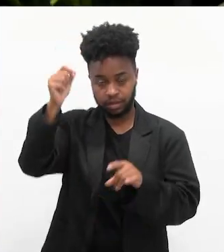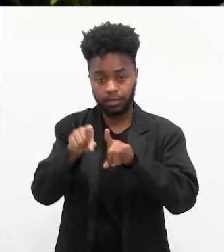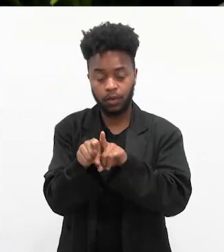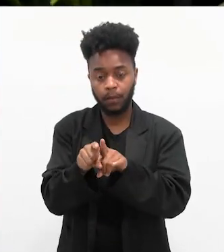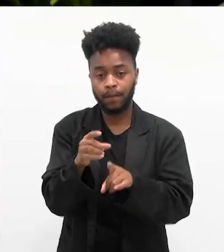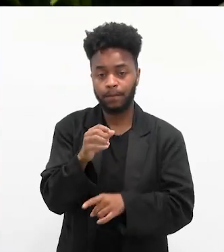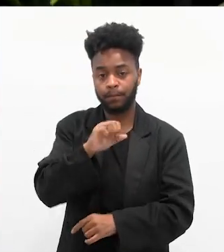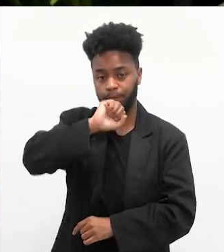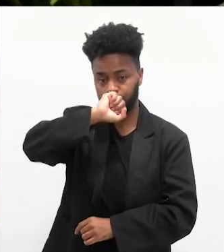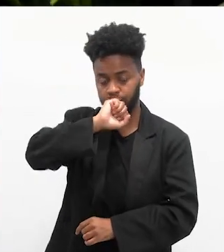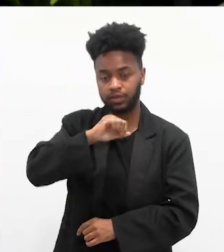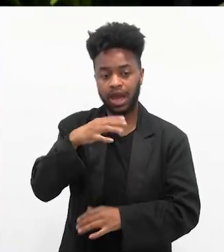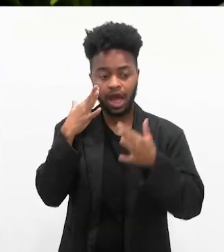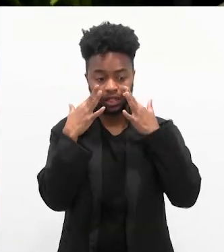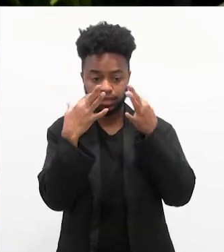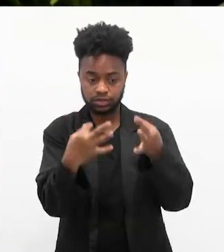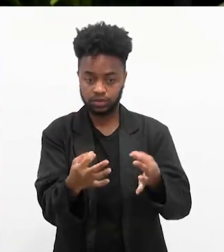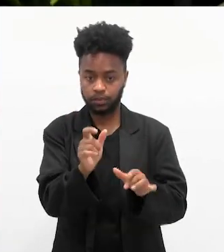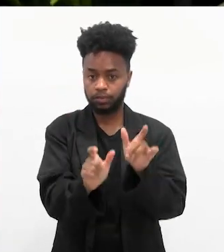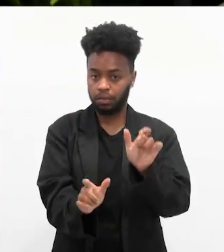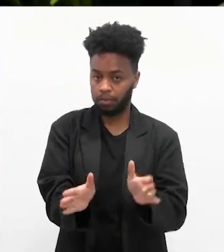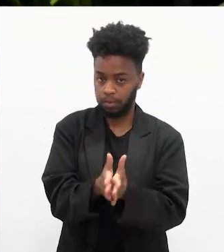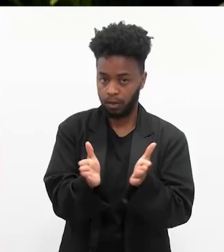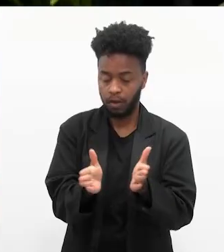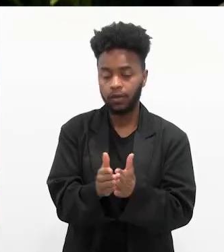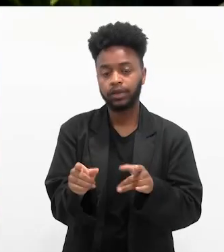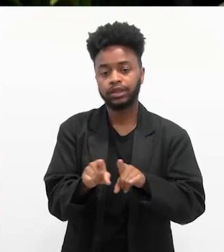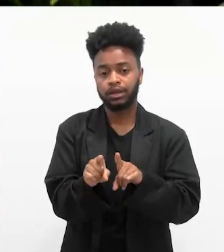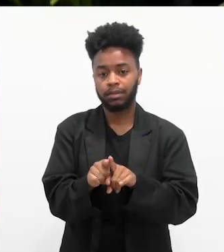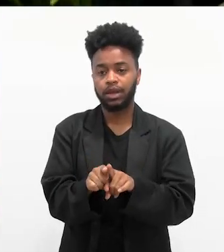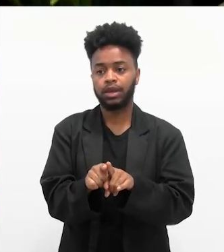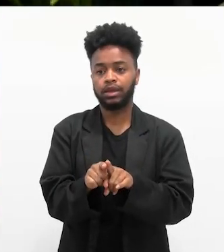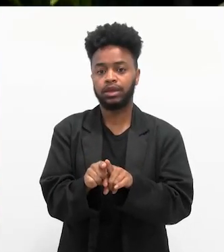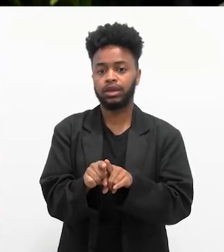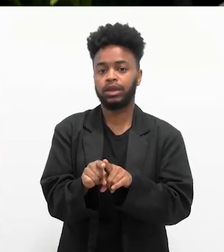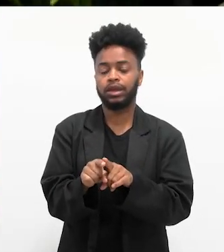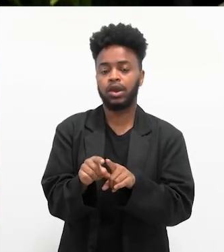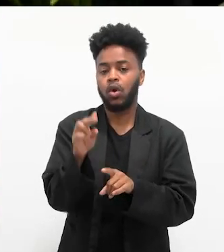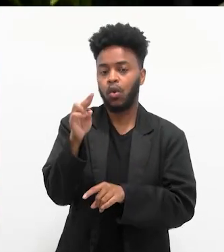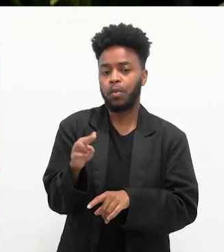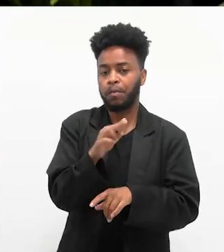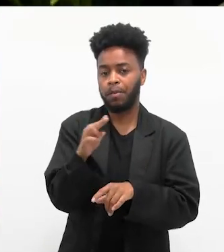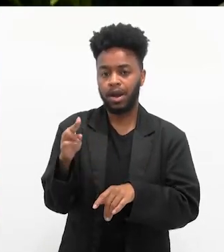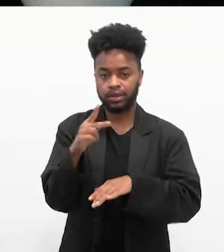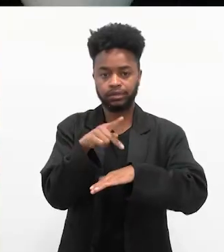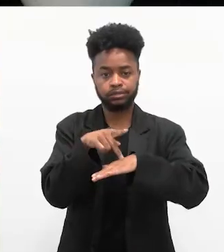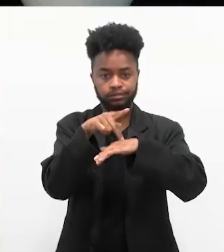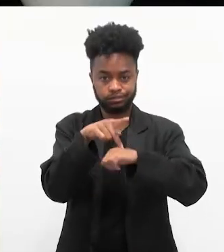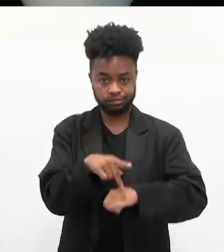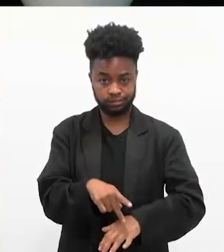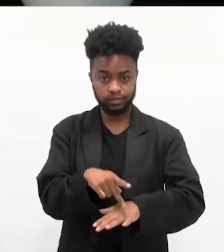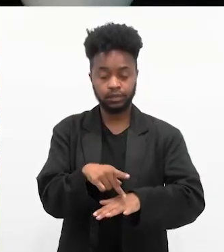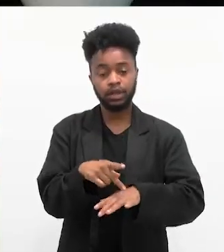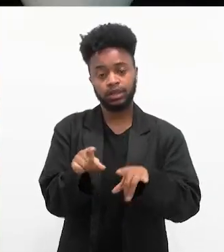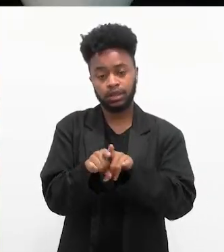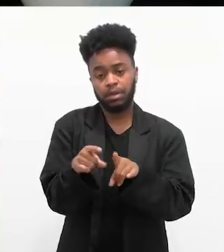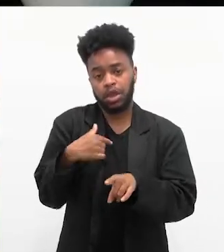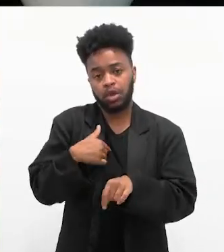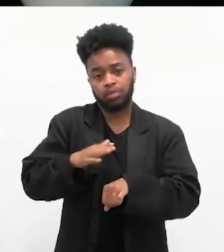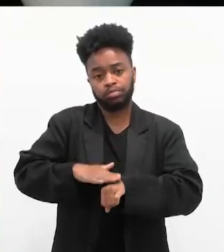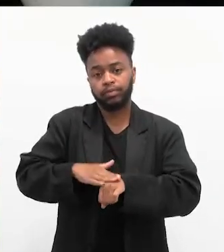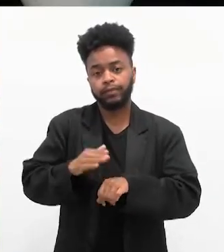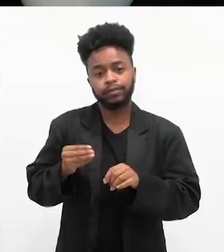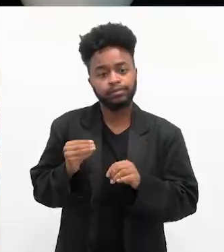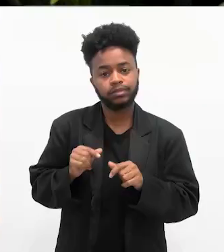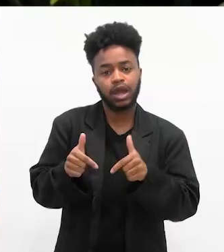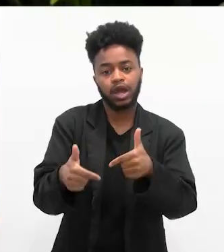olhar atento aos pobres e às pessoas que necessitam, em consequência também o pároco, que é inspirado no seu bispo, eu